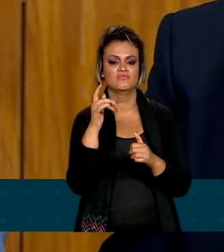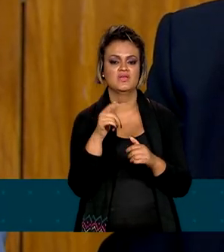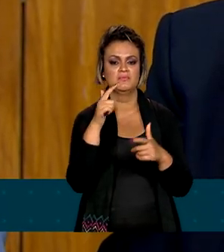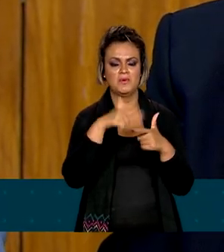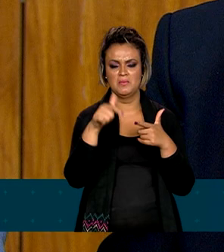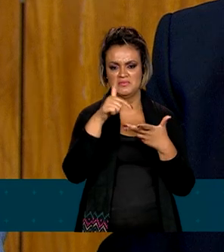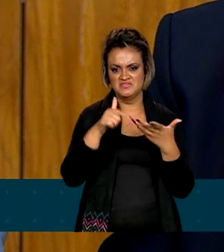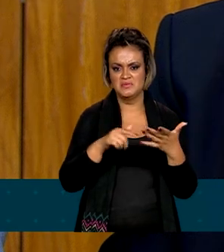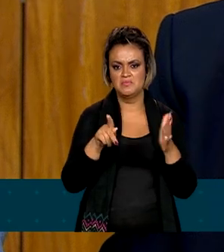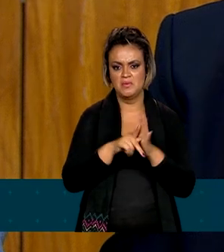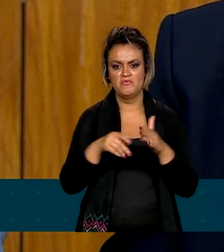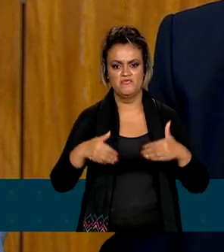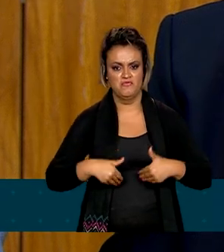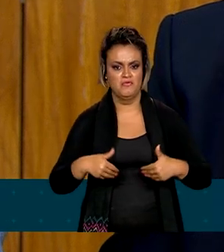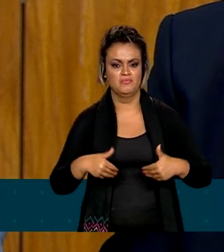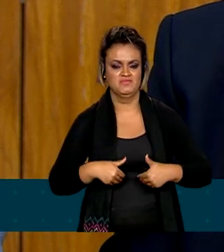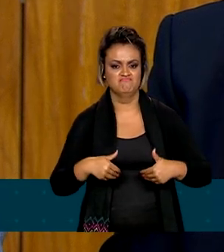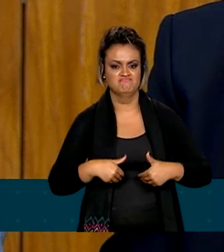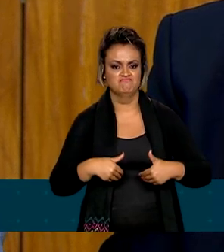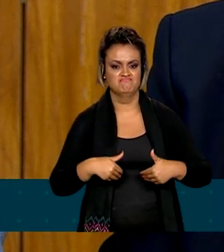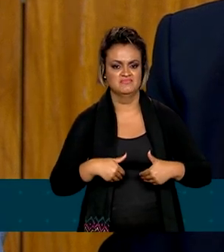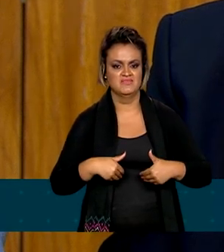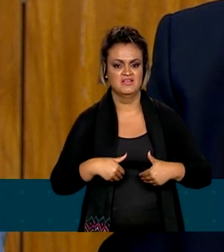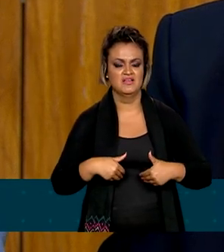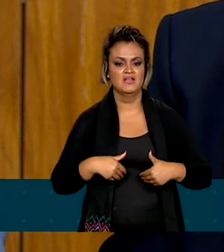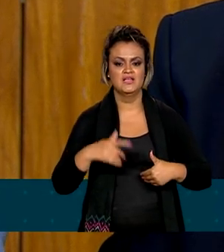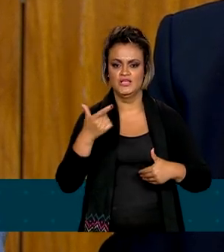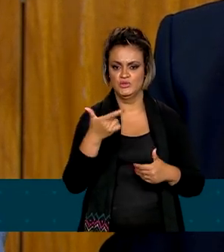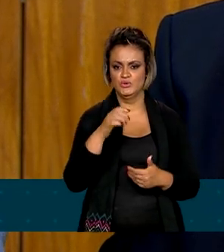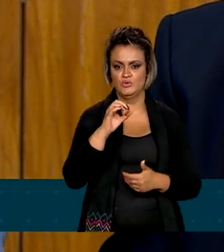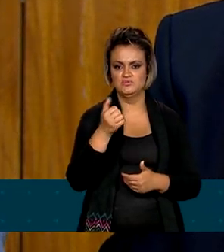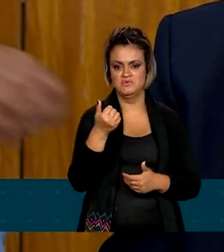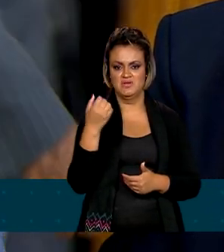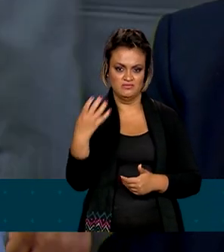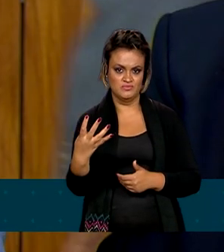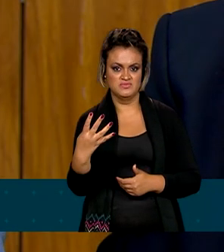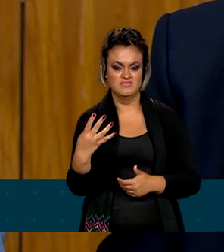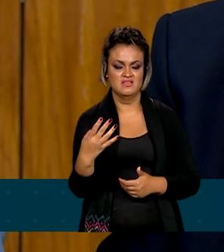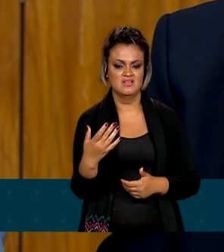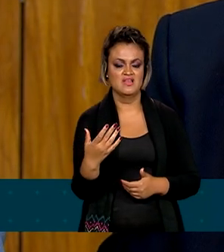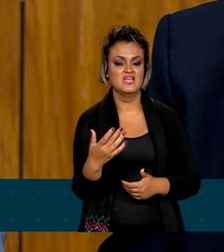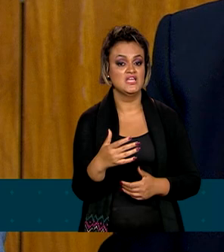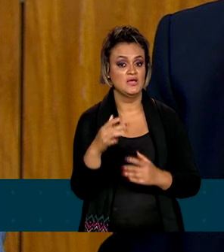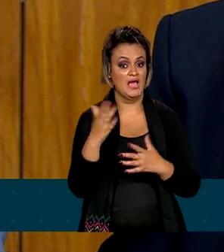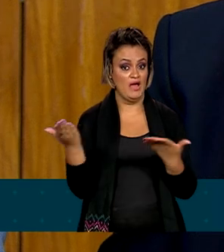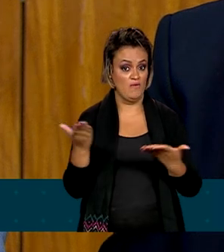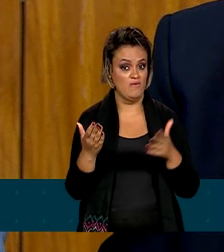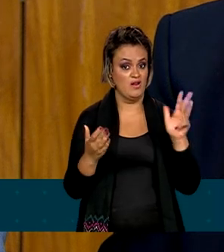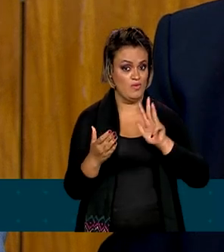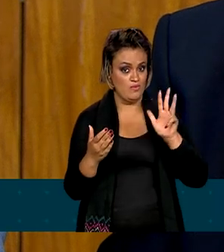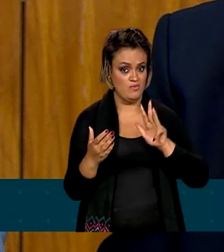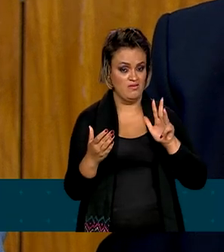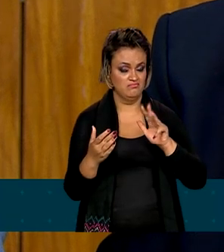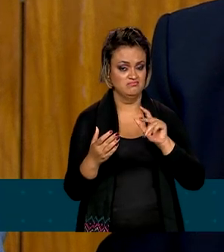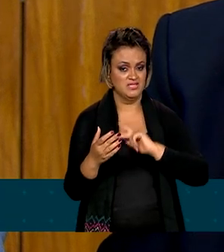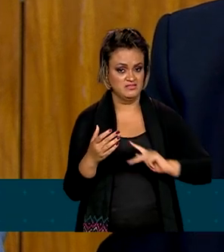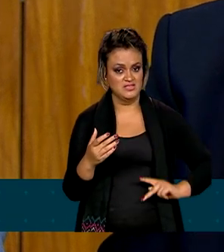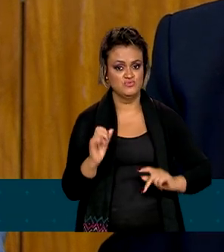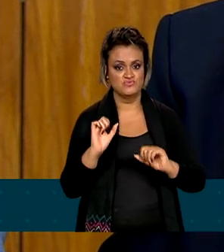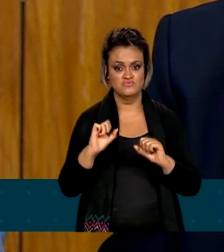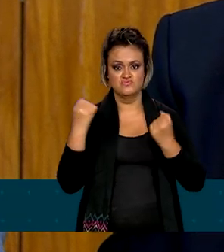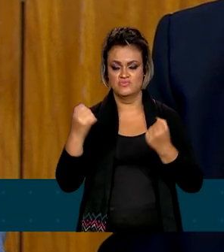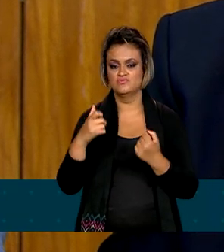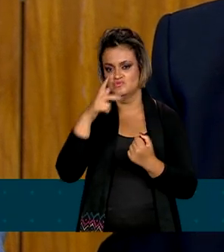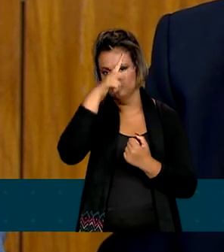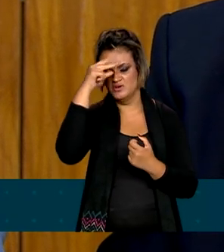fome, do mapa da fome da ONU em 2014. E com a liderança do presidente Lula e o empenho de